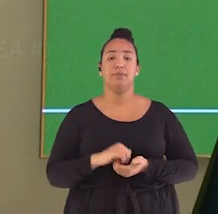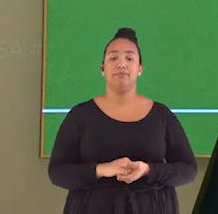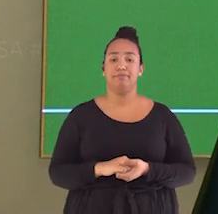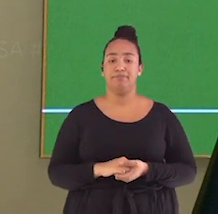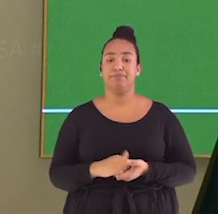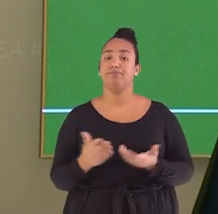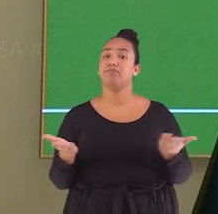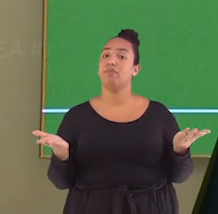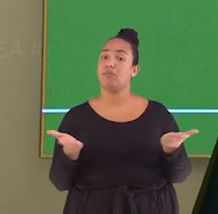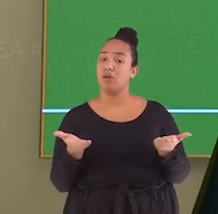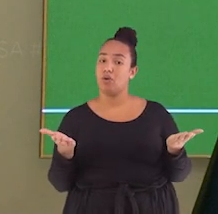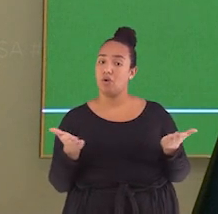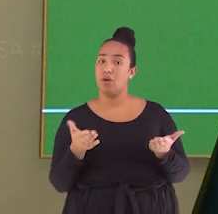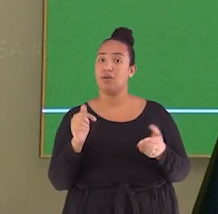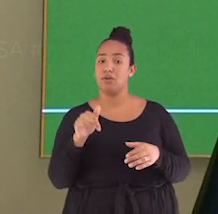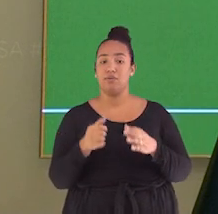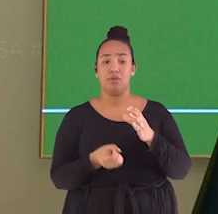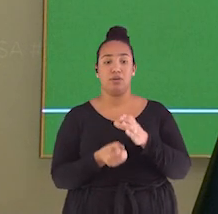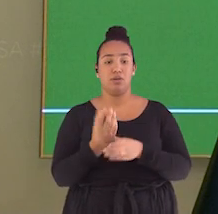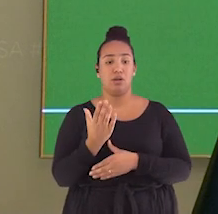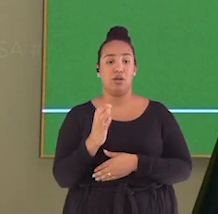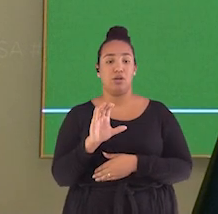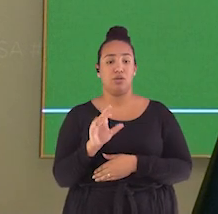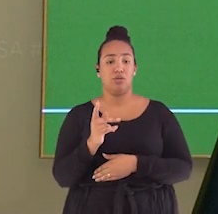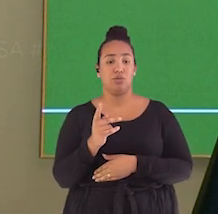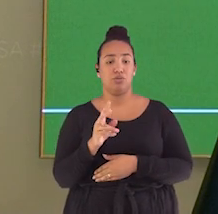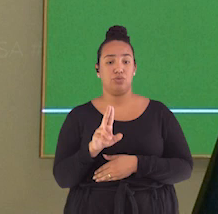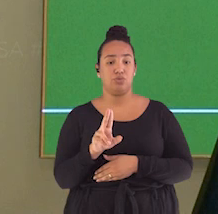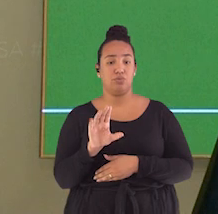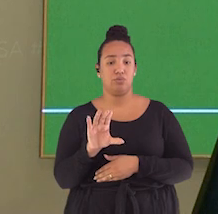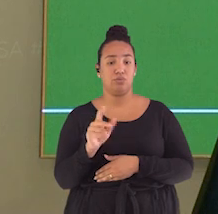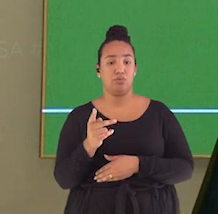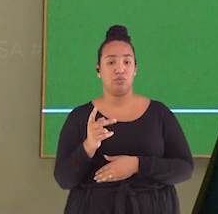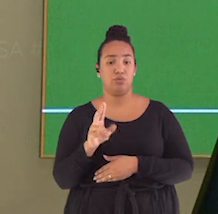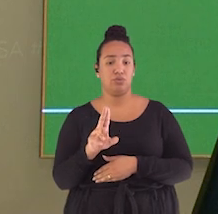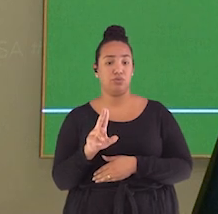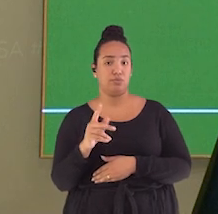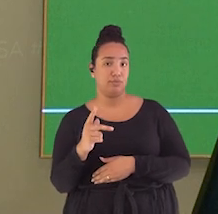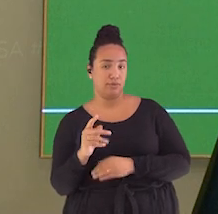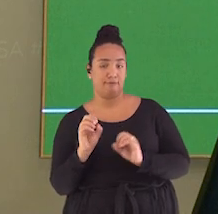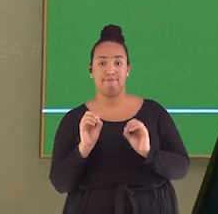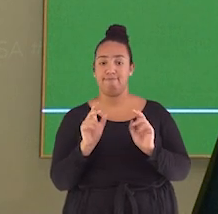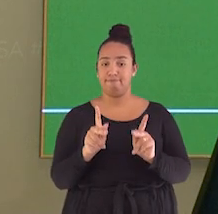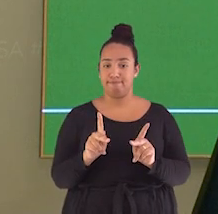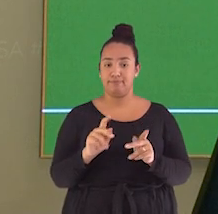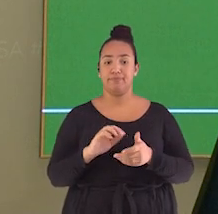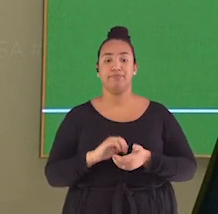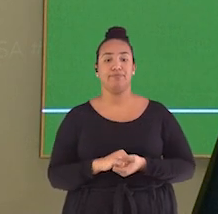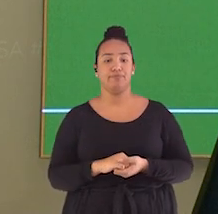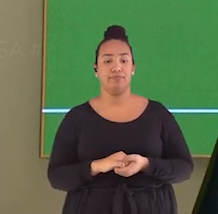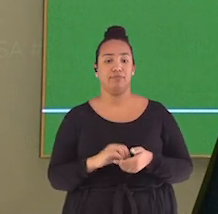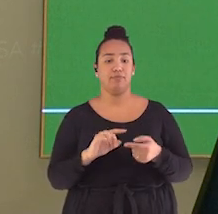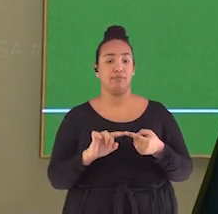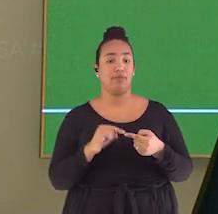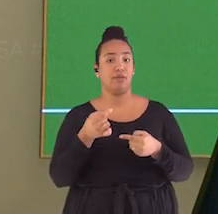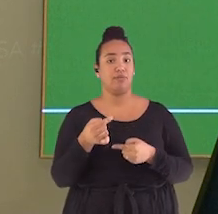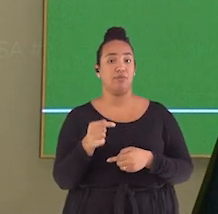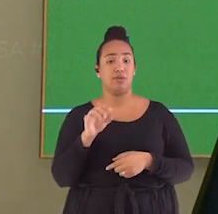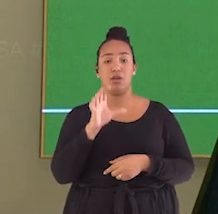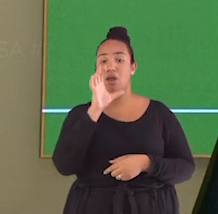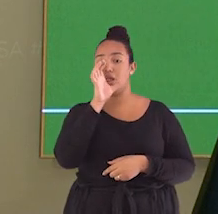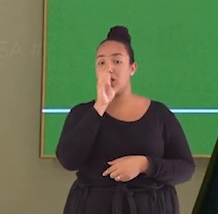vamos fazer este chup-chup de laranja, ok? Depois de ter espremido